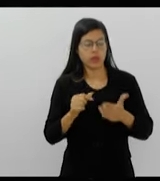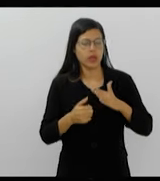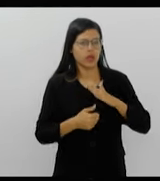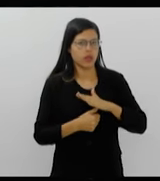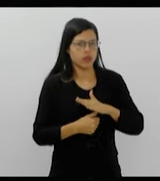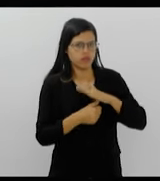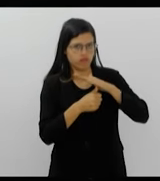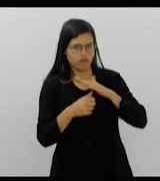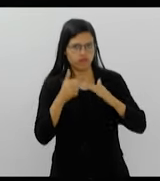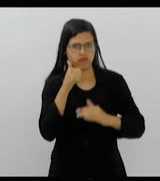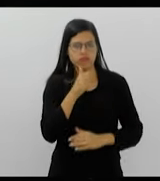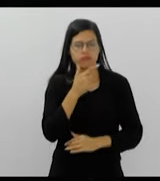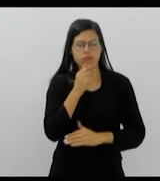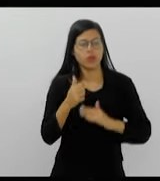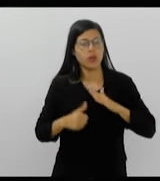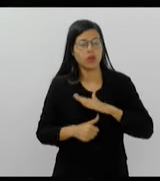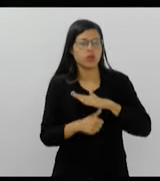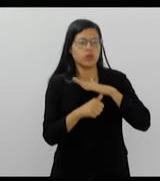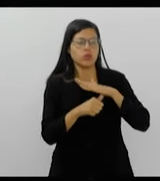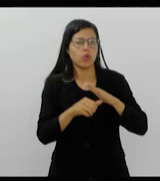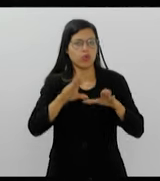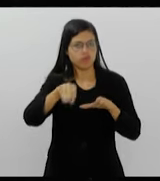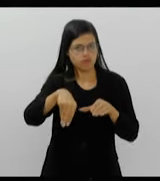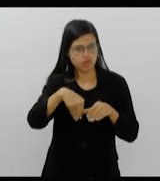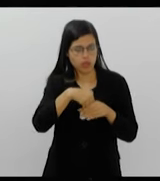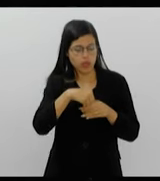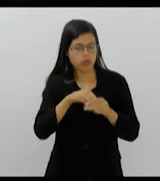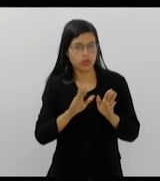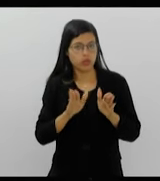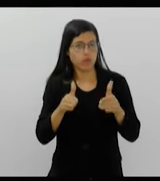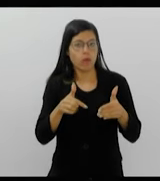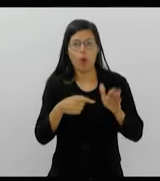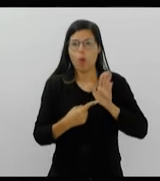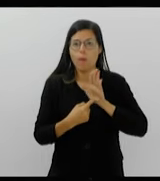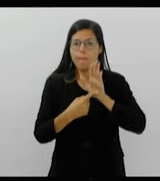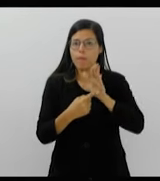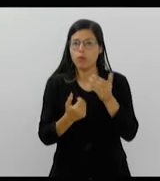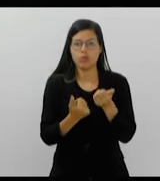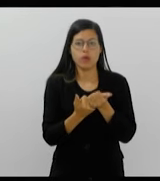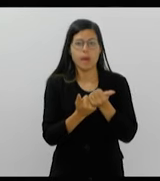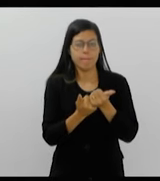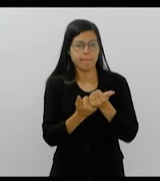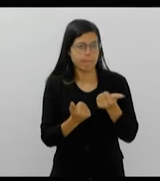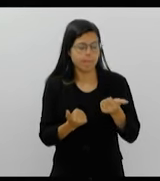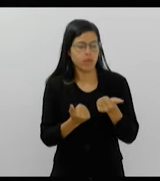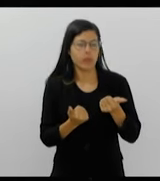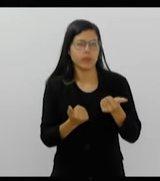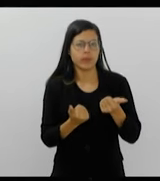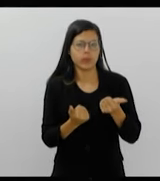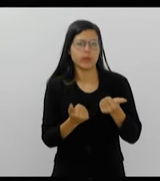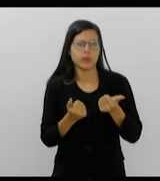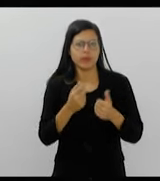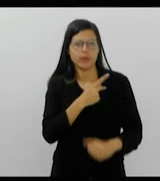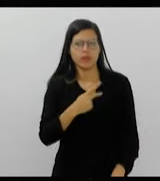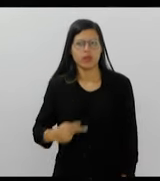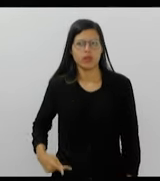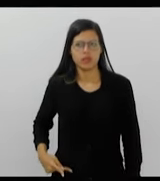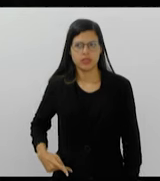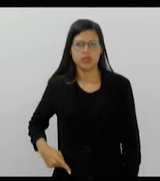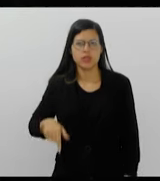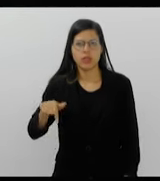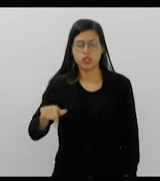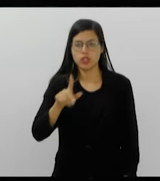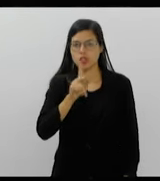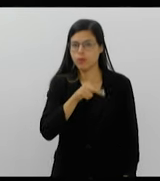reitoras componentes do FRIPERJ, manifestam todo o apoio ao presidente da FAPERJ, o